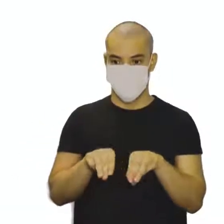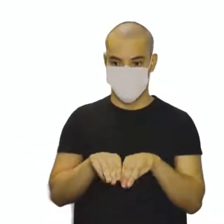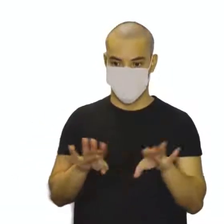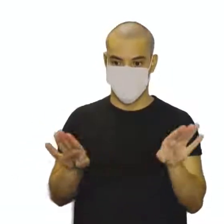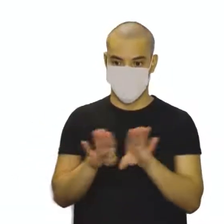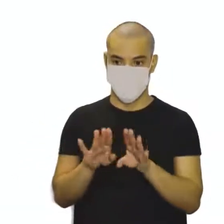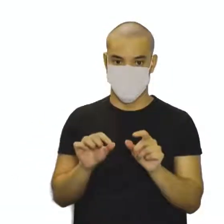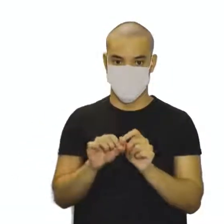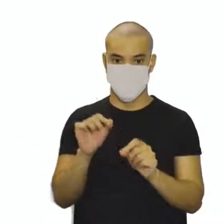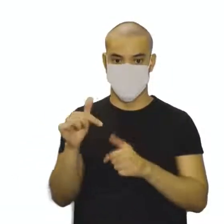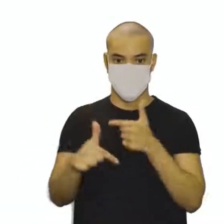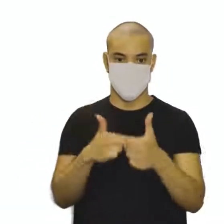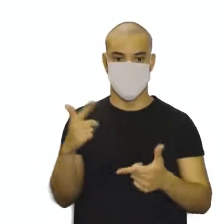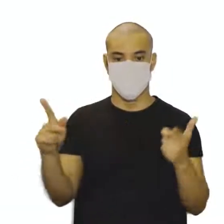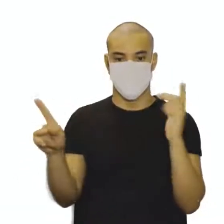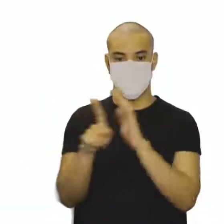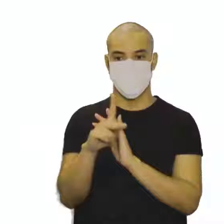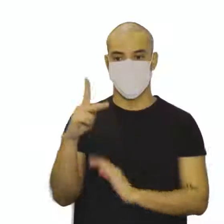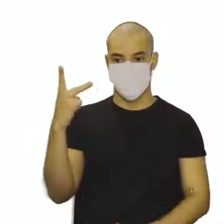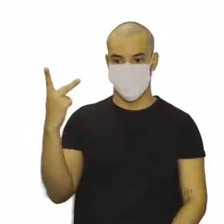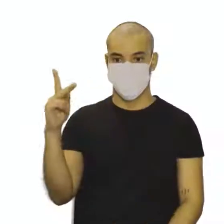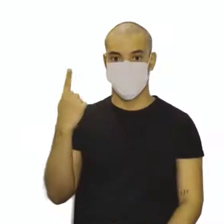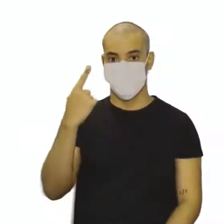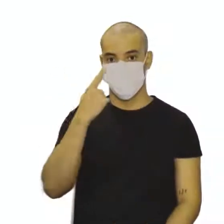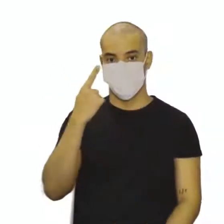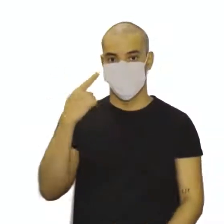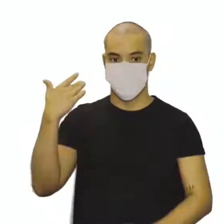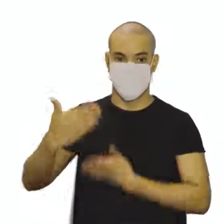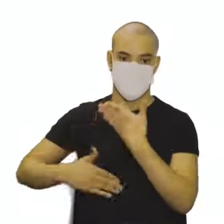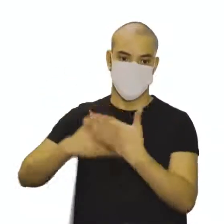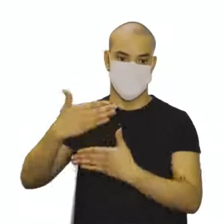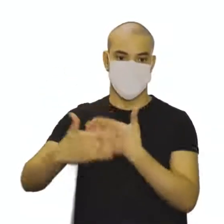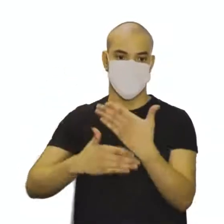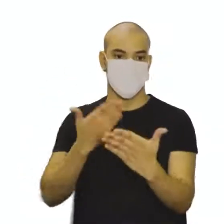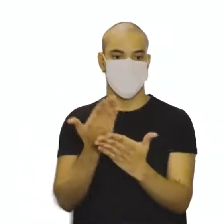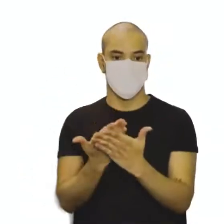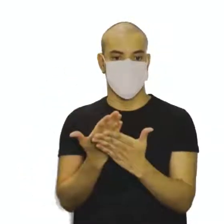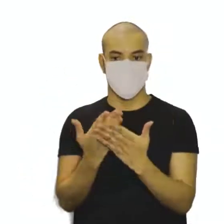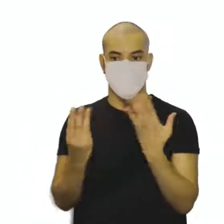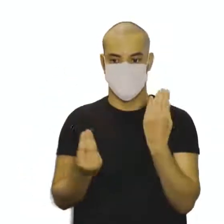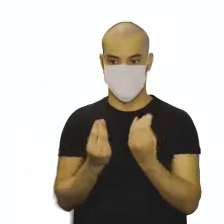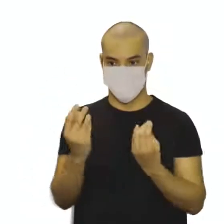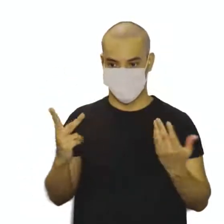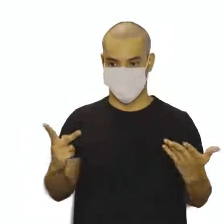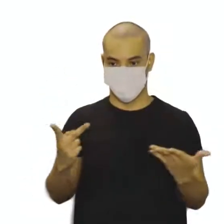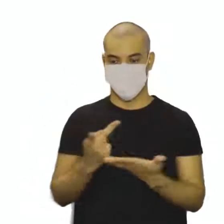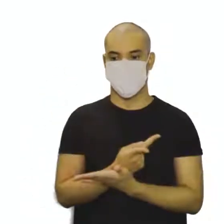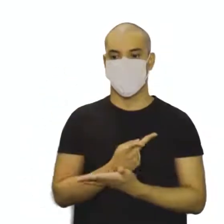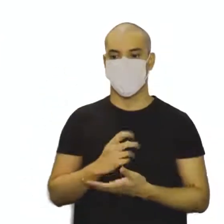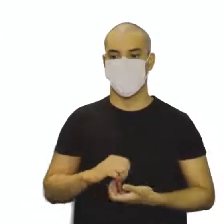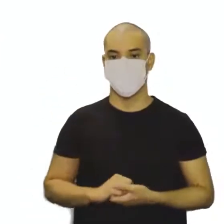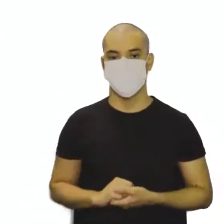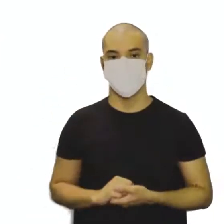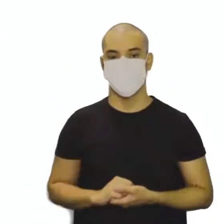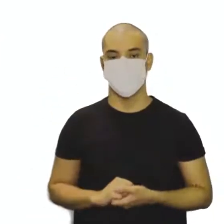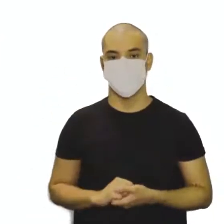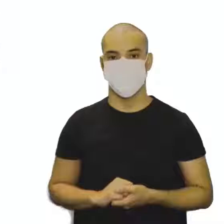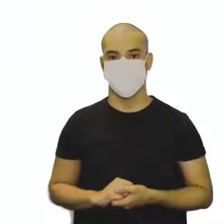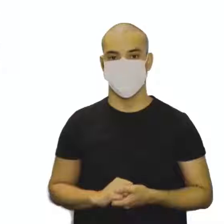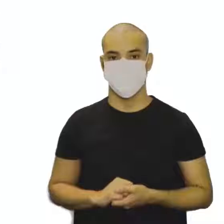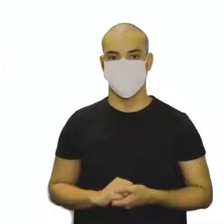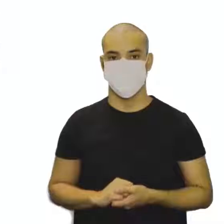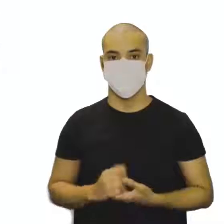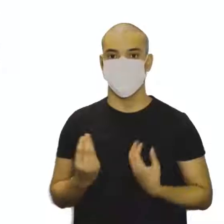vai fazer o trabalho dele. E nós vamos ver durante a aula como a gente aplica isso daqui. Bom, pessoal,